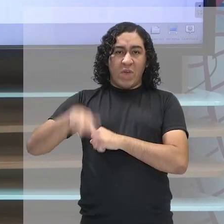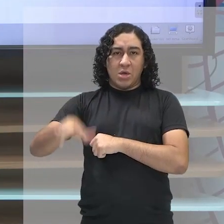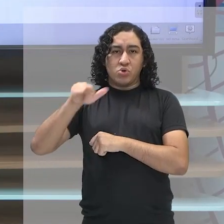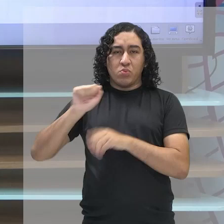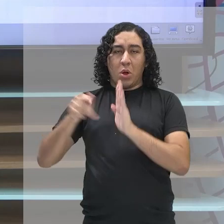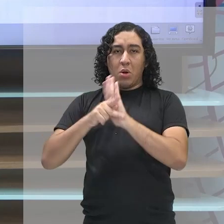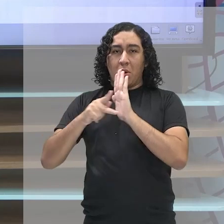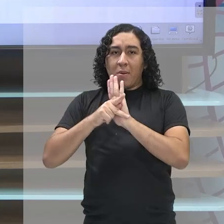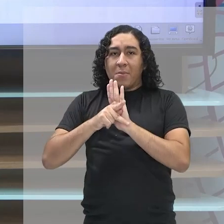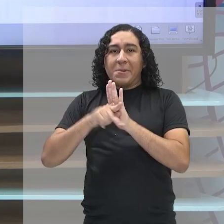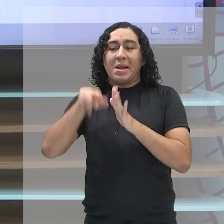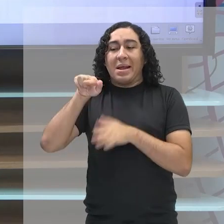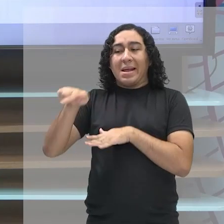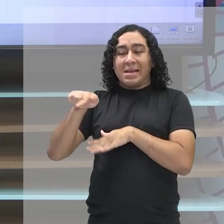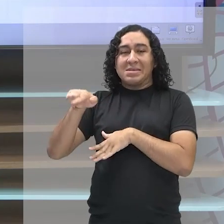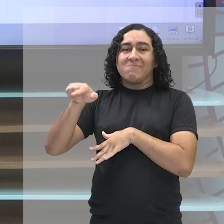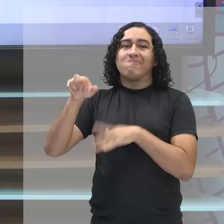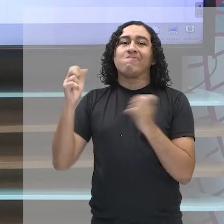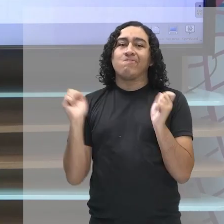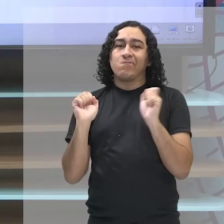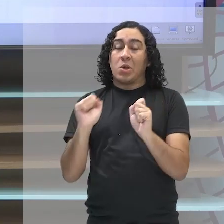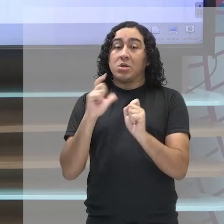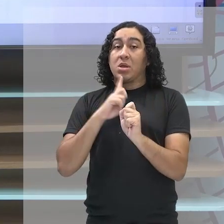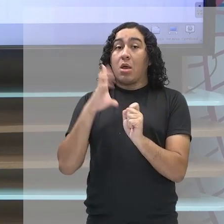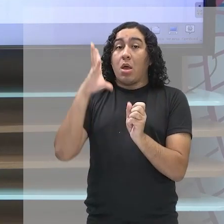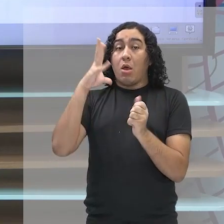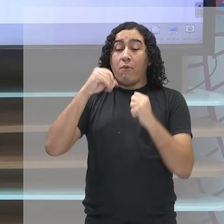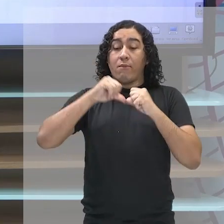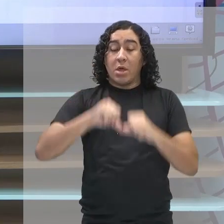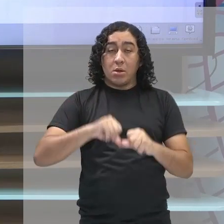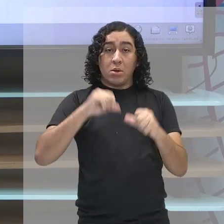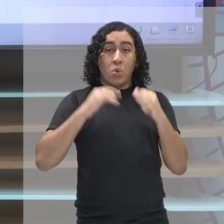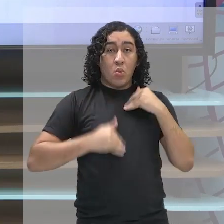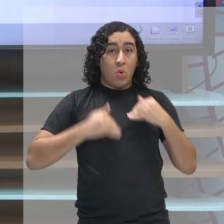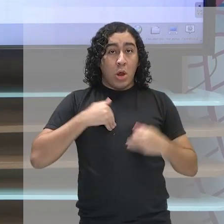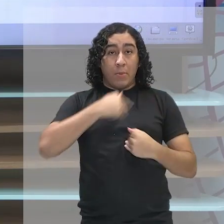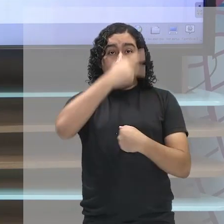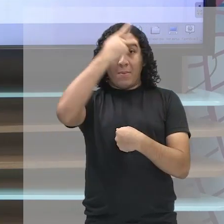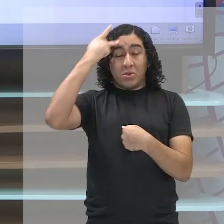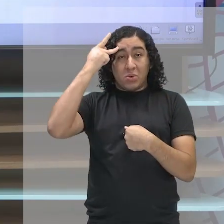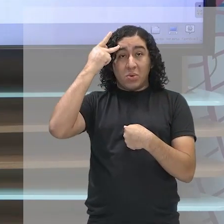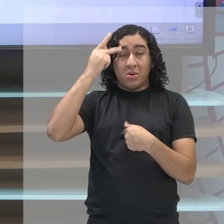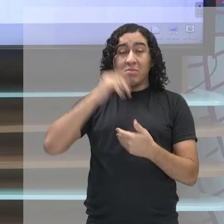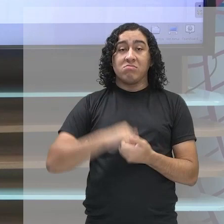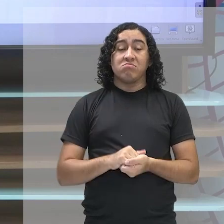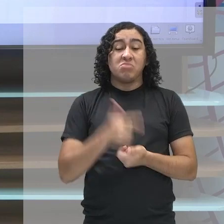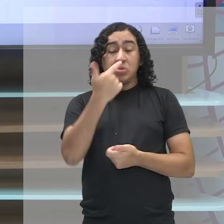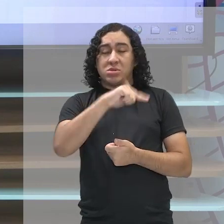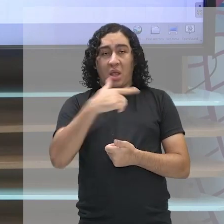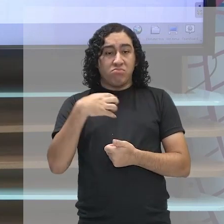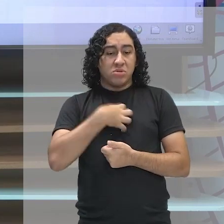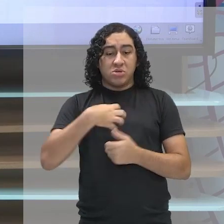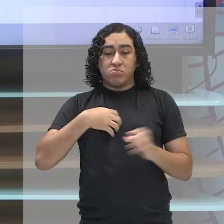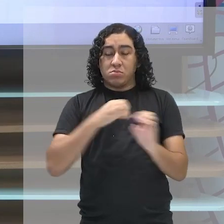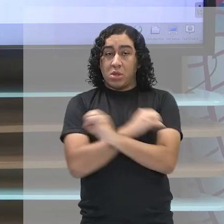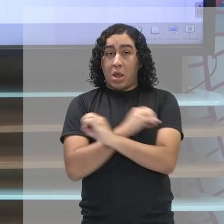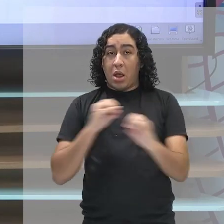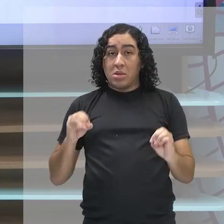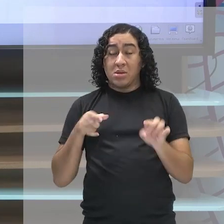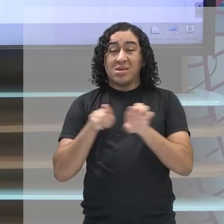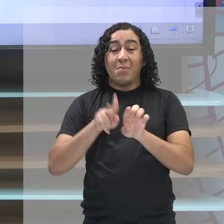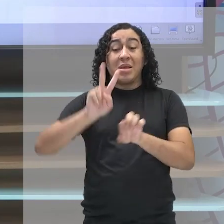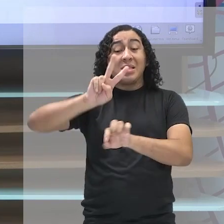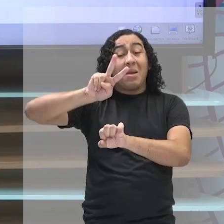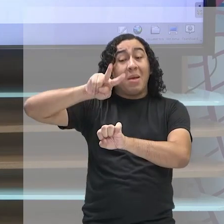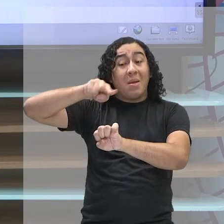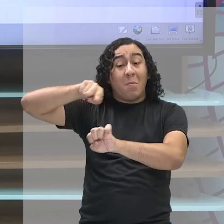né? Esse vírus ele pode ficar instalado ali no corpo da pessoa, não causar nenhum tipo de sintoma e só depois de um